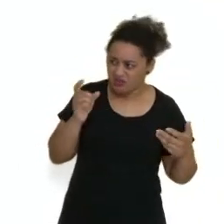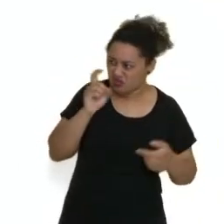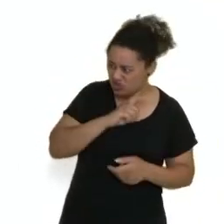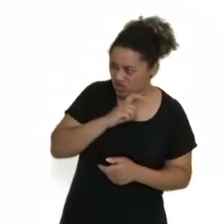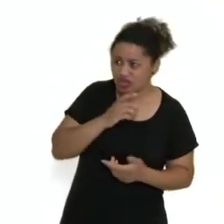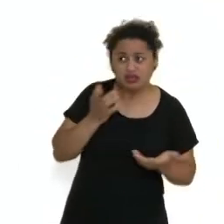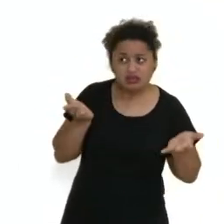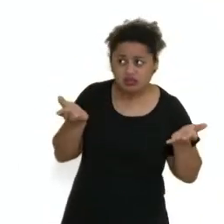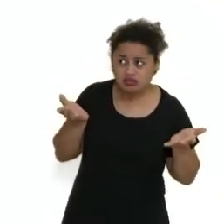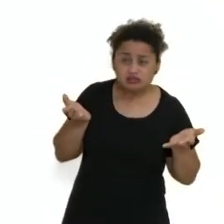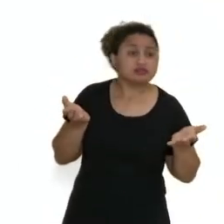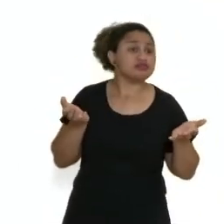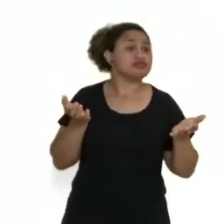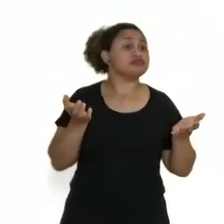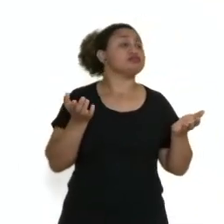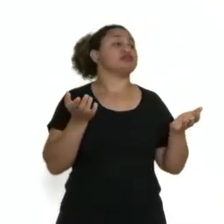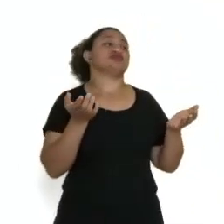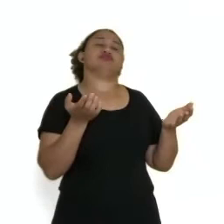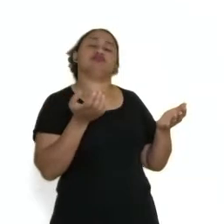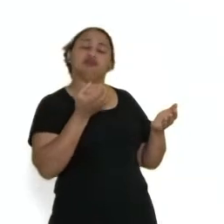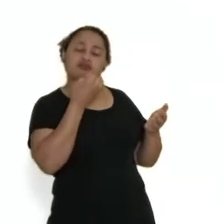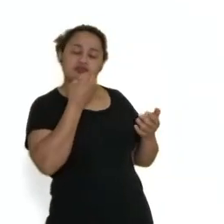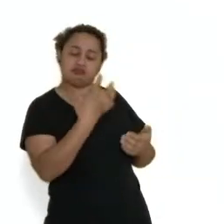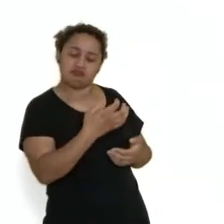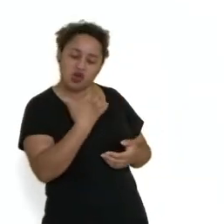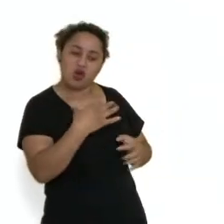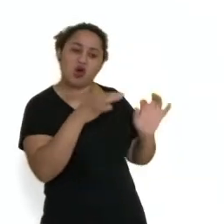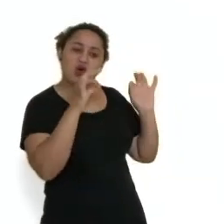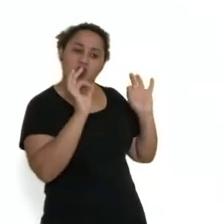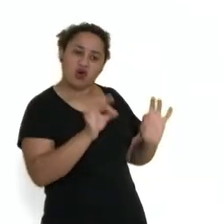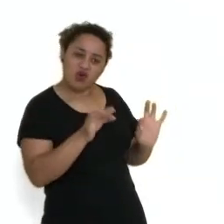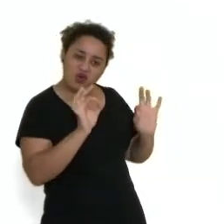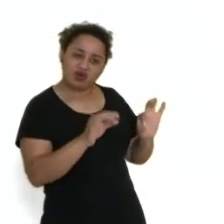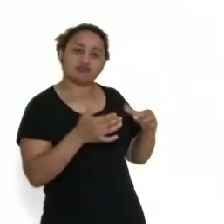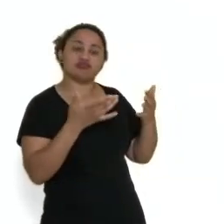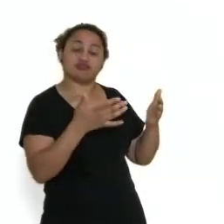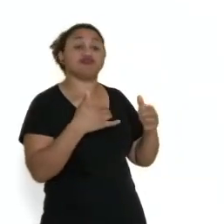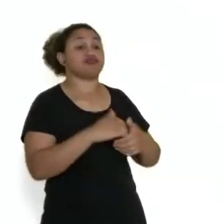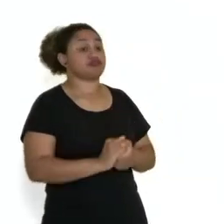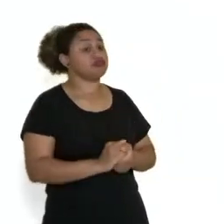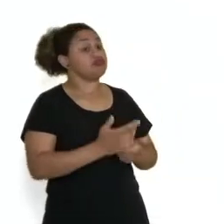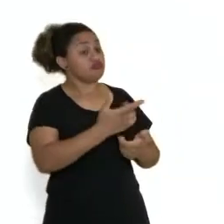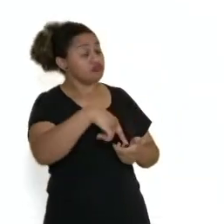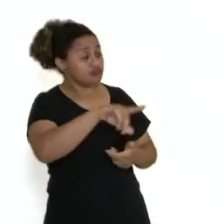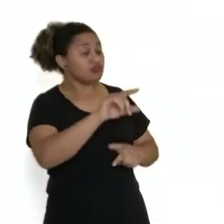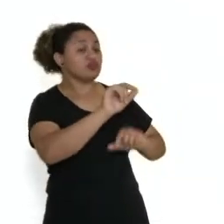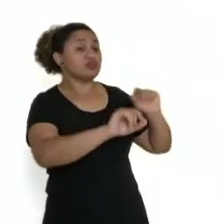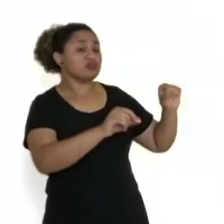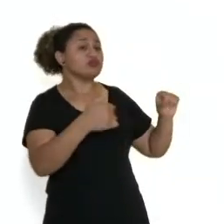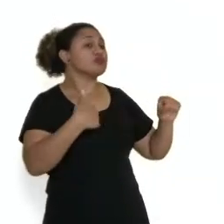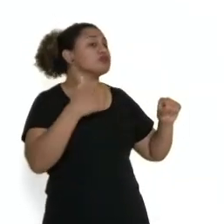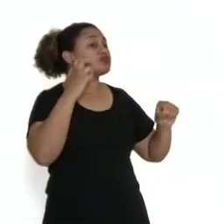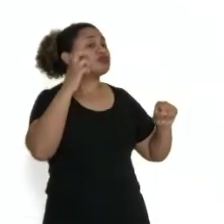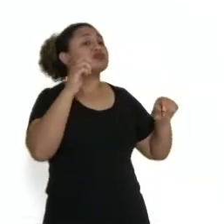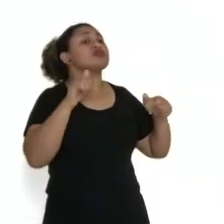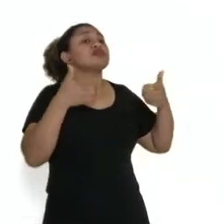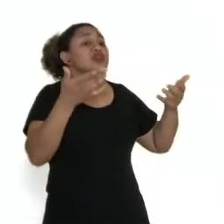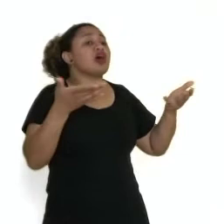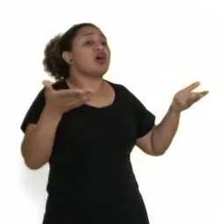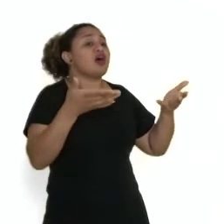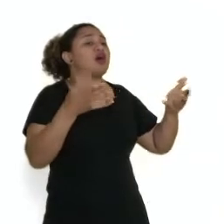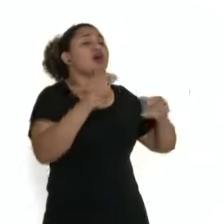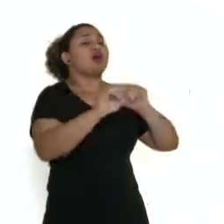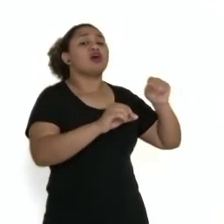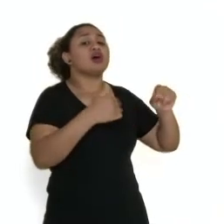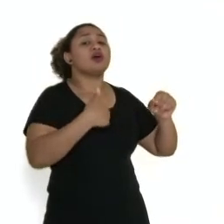meu amo? Boa, meu caro, retrucou o amo. Já que és desembaraçado, que tal trazer-me agora